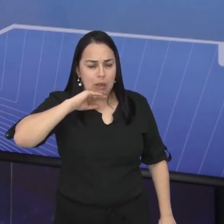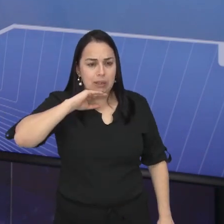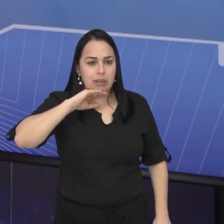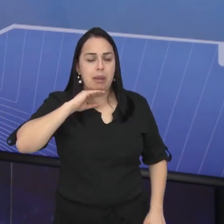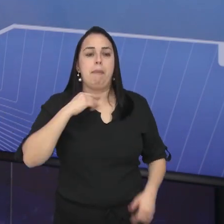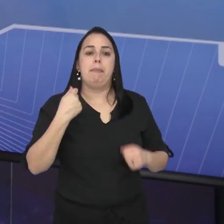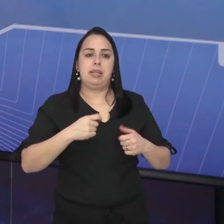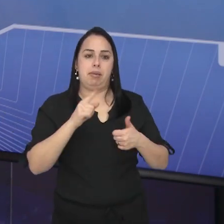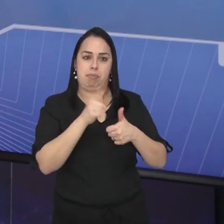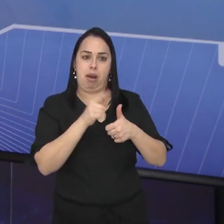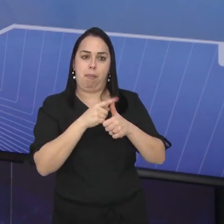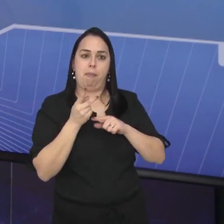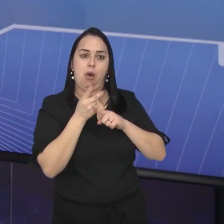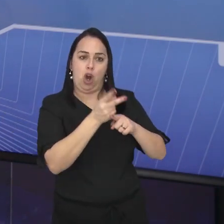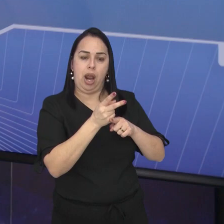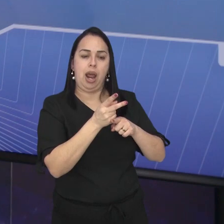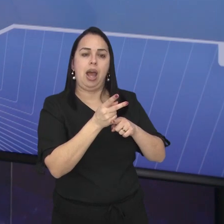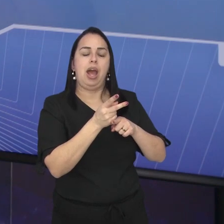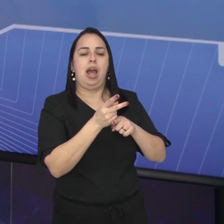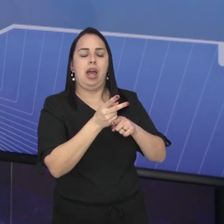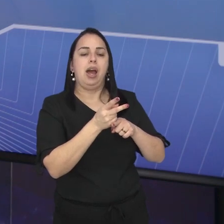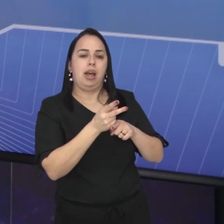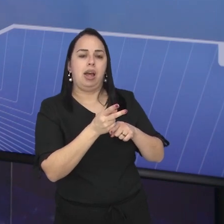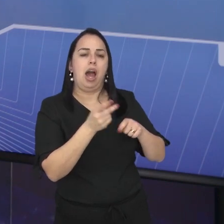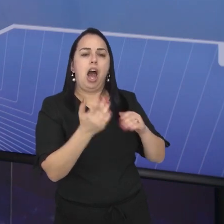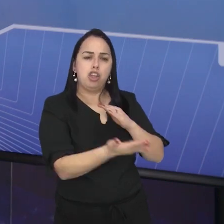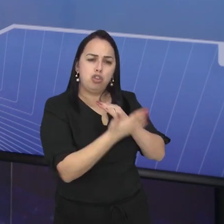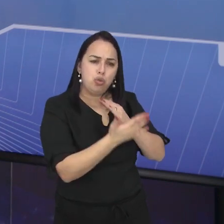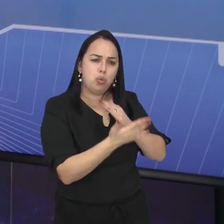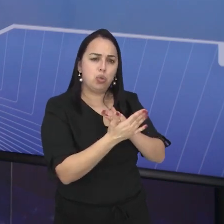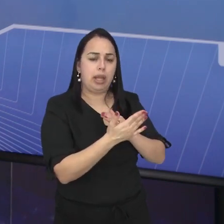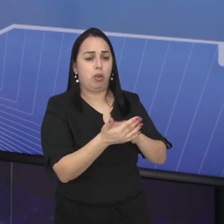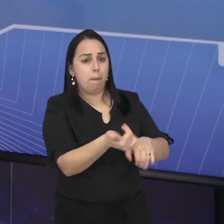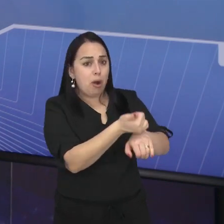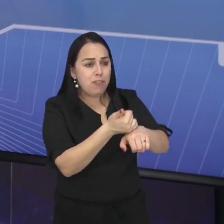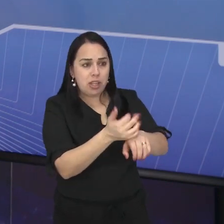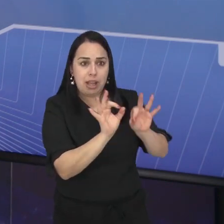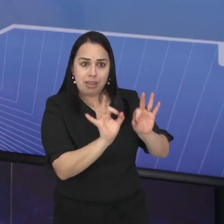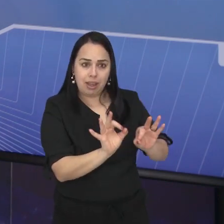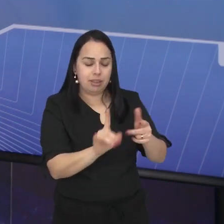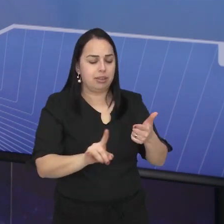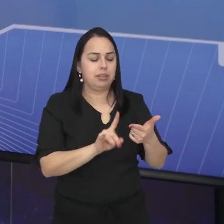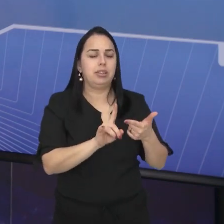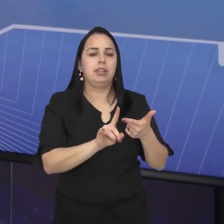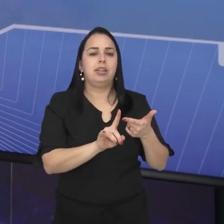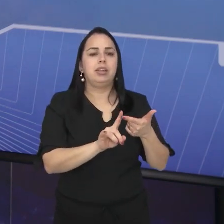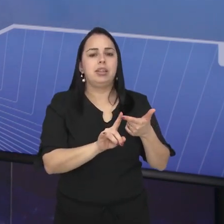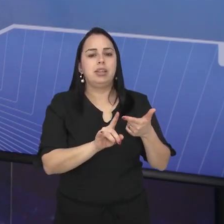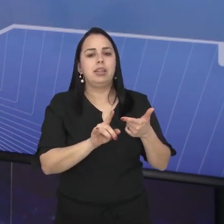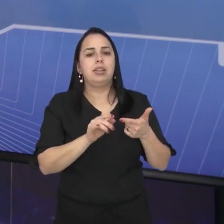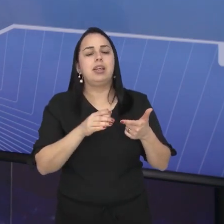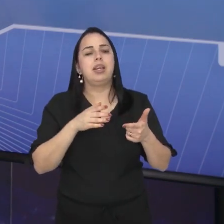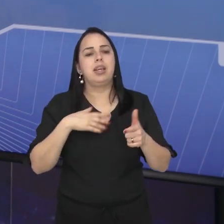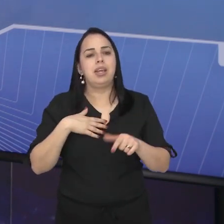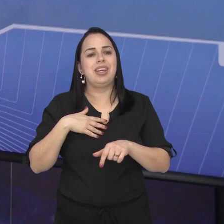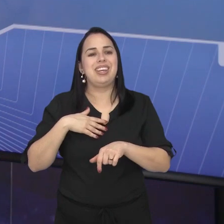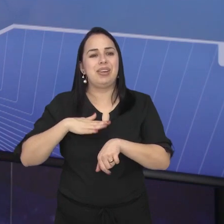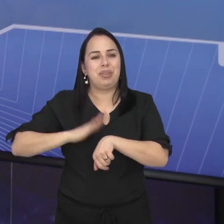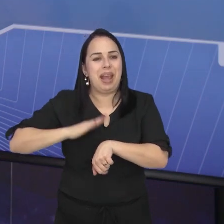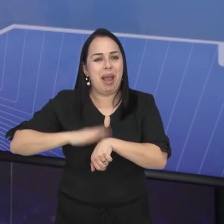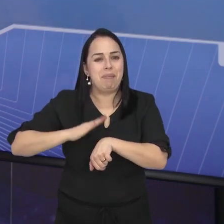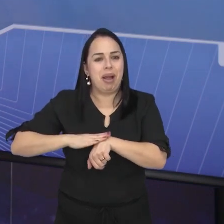é muito importante que ele busque ajuda, né, de um profissional capacitado para lidar com isso, e comece aos